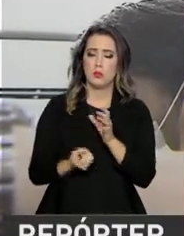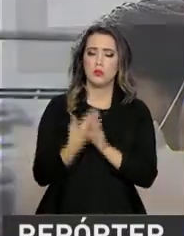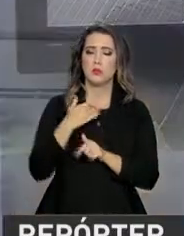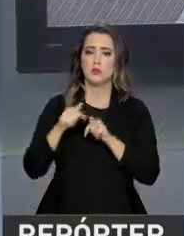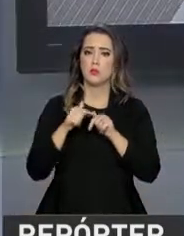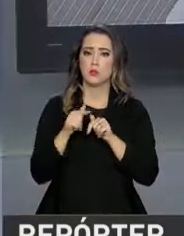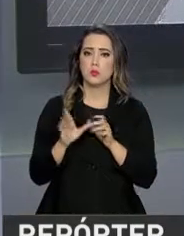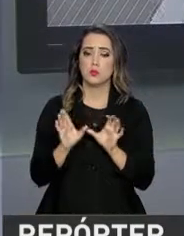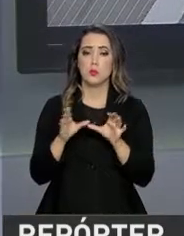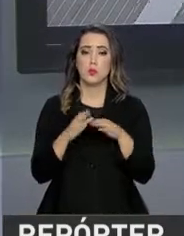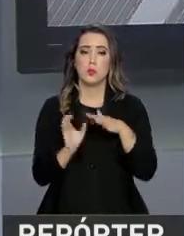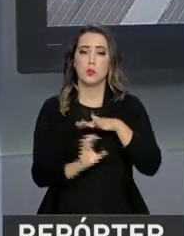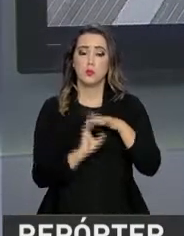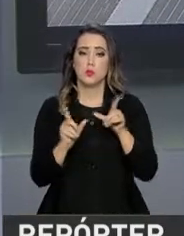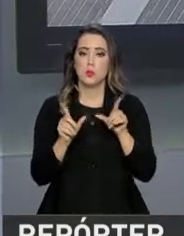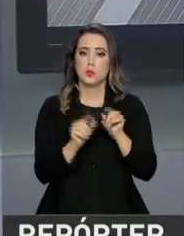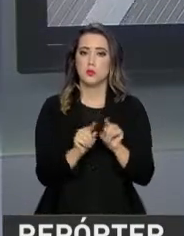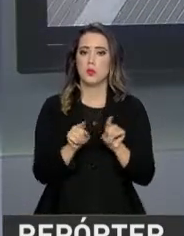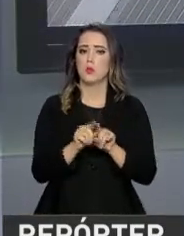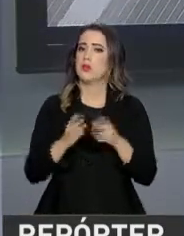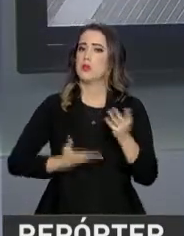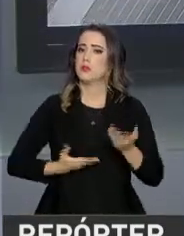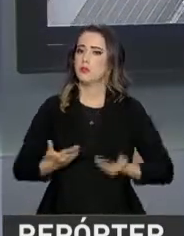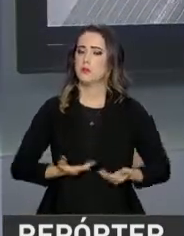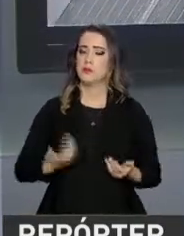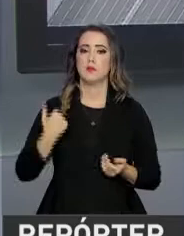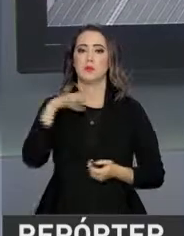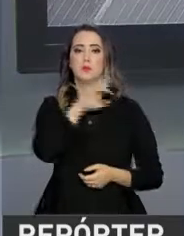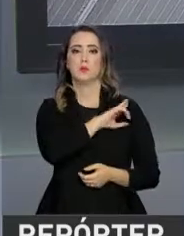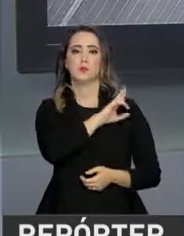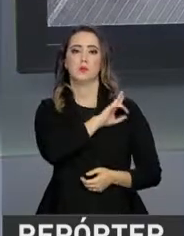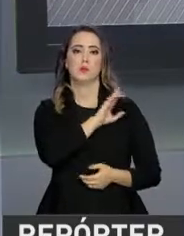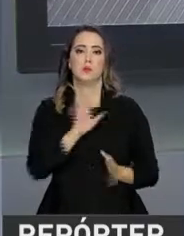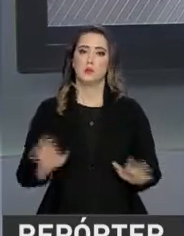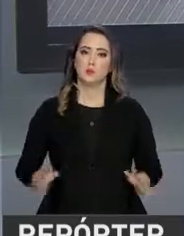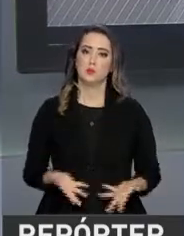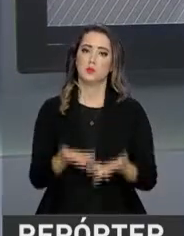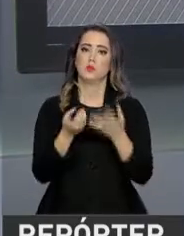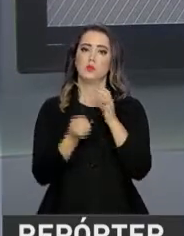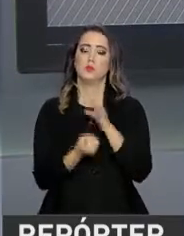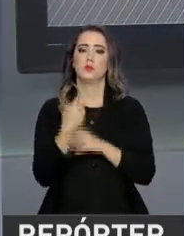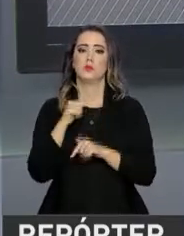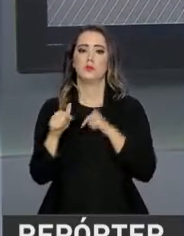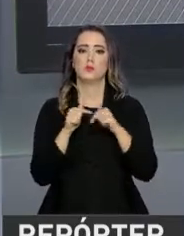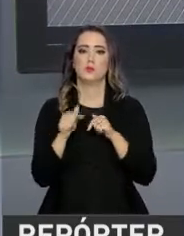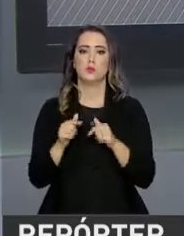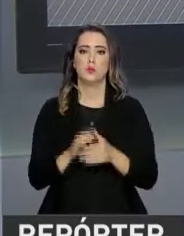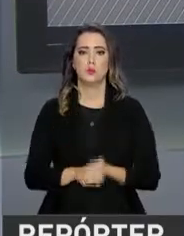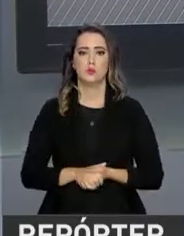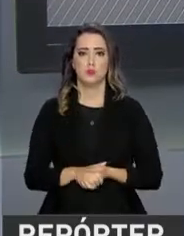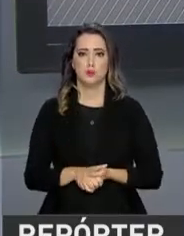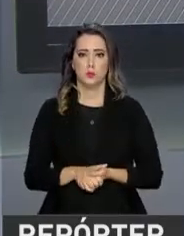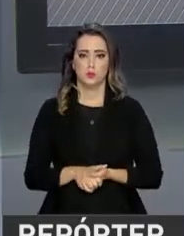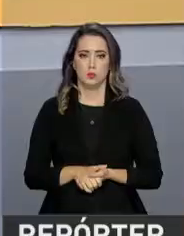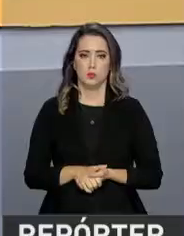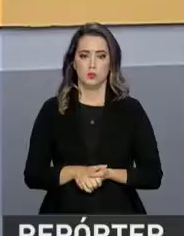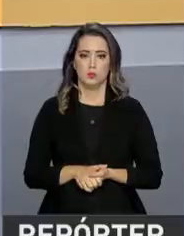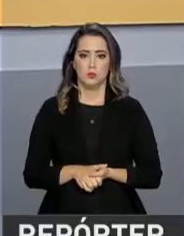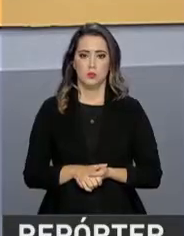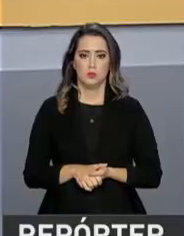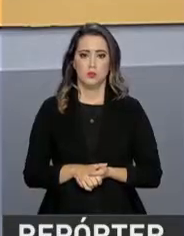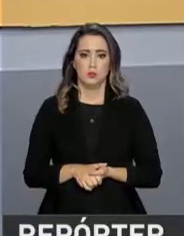o setor de serviços é o grande responsável por impulsionar a geração de empregos dentro dos pequenos negócios